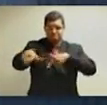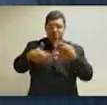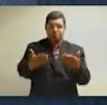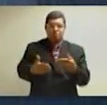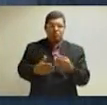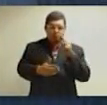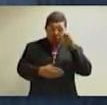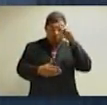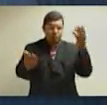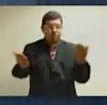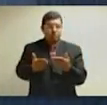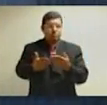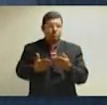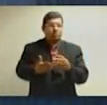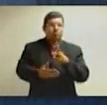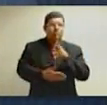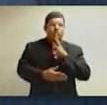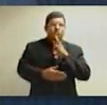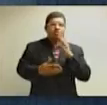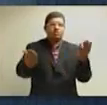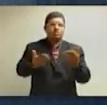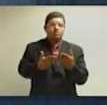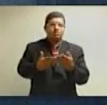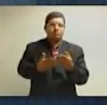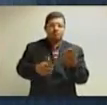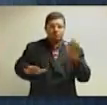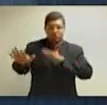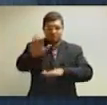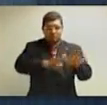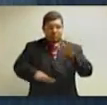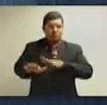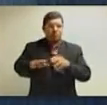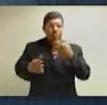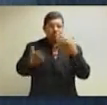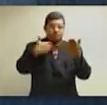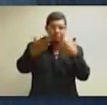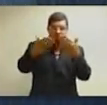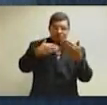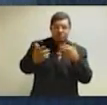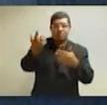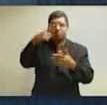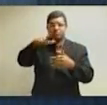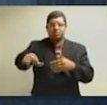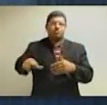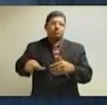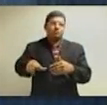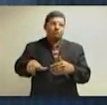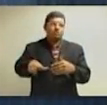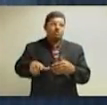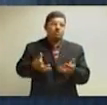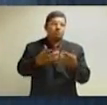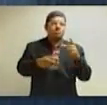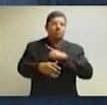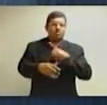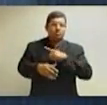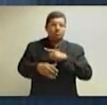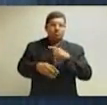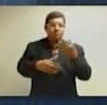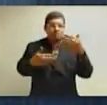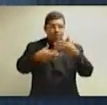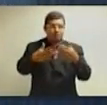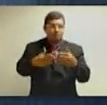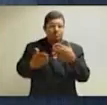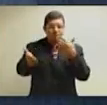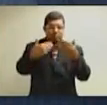é forçoso reconhecer que o mecanismo de diálogo é outro. Criar um espaço